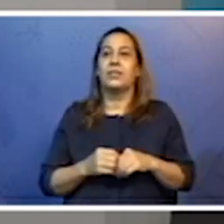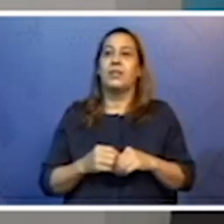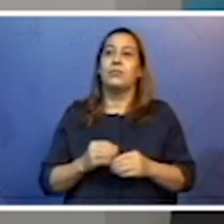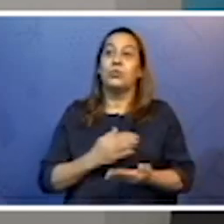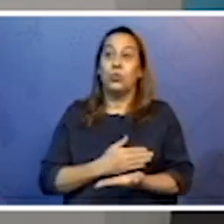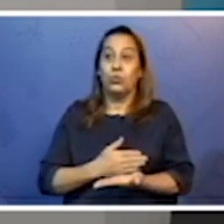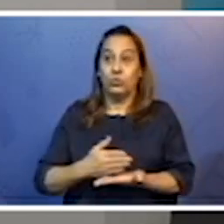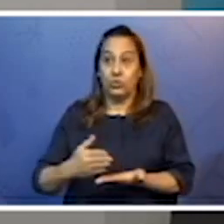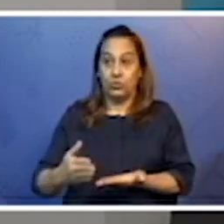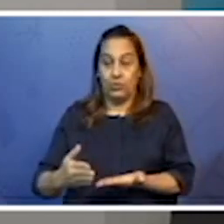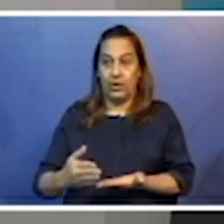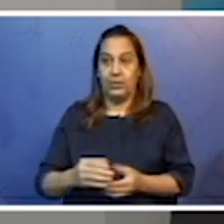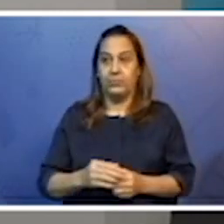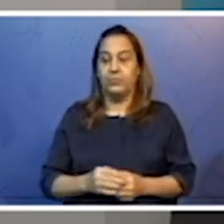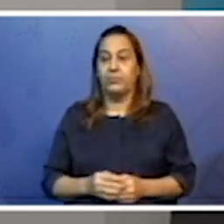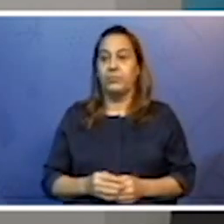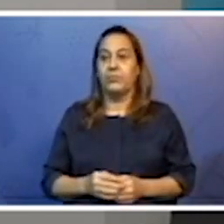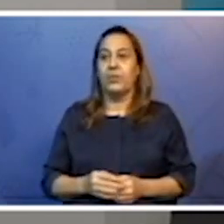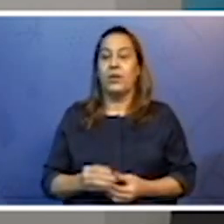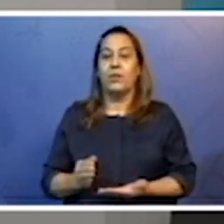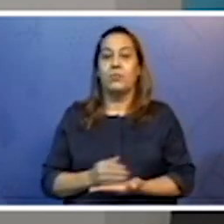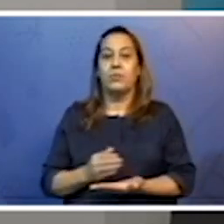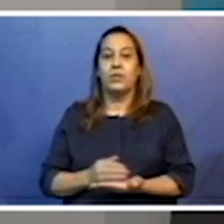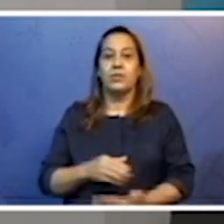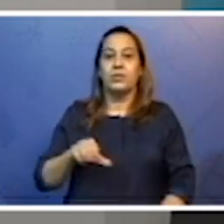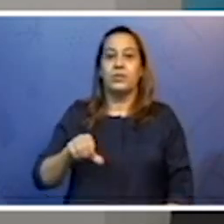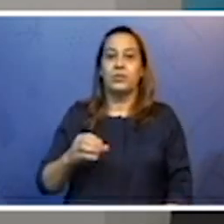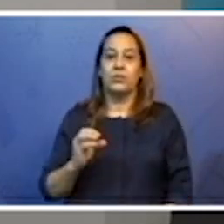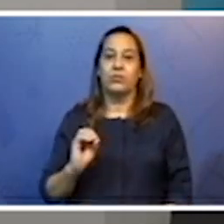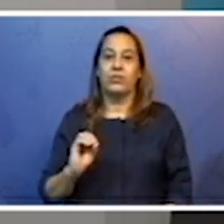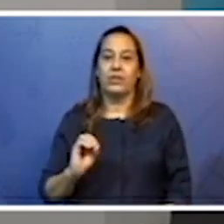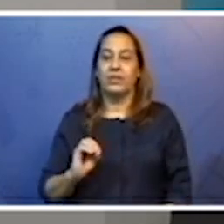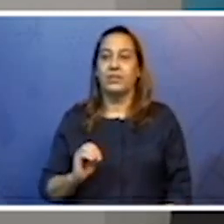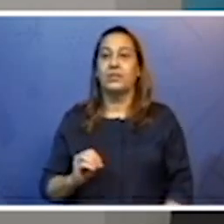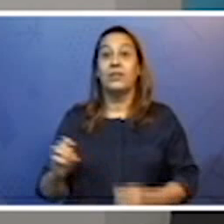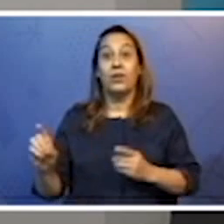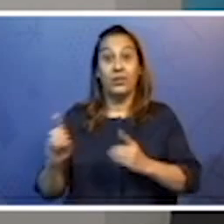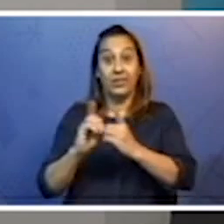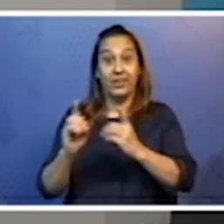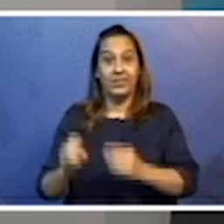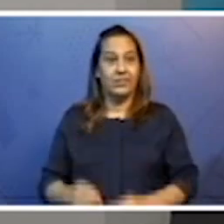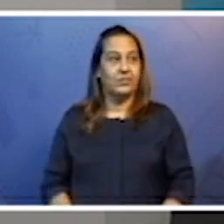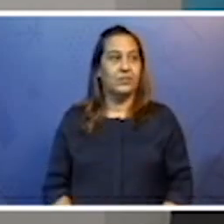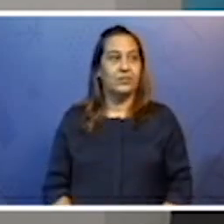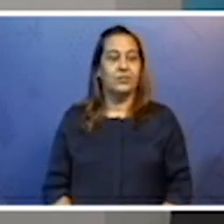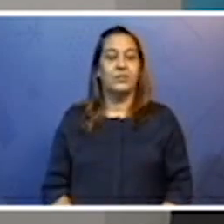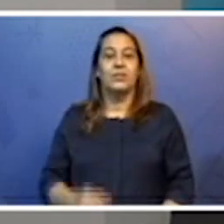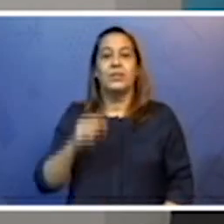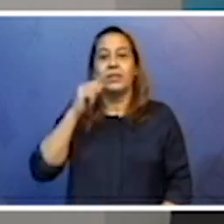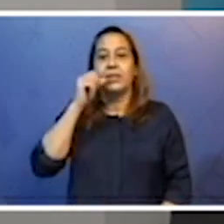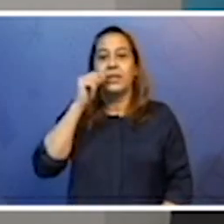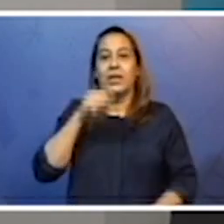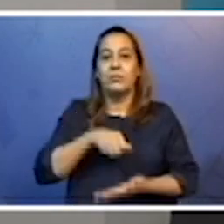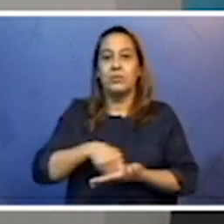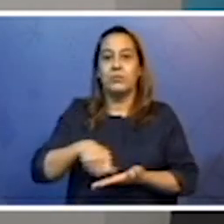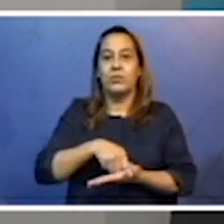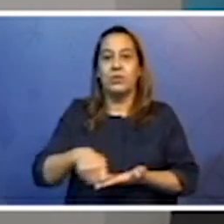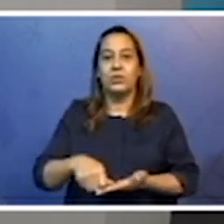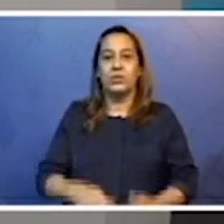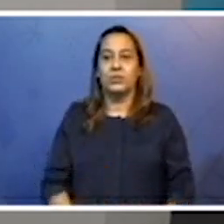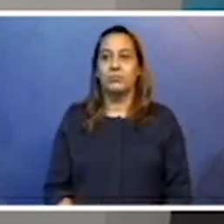continuar, né? Então, lá na página 90, já acharam? Lápis e borracha,